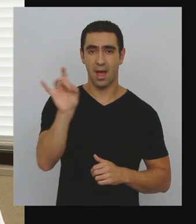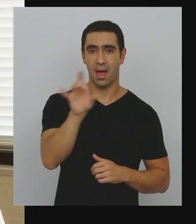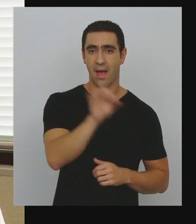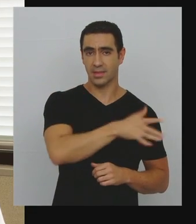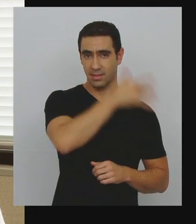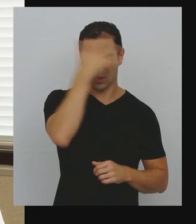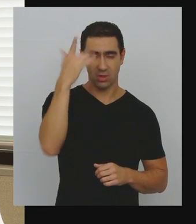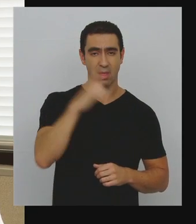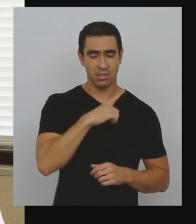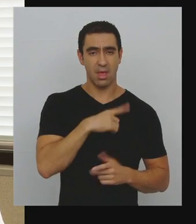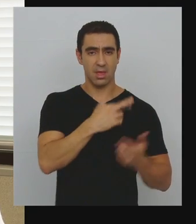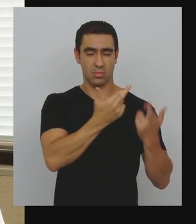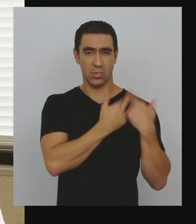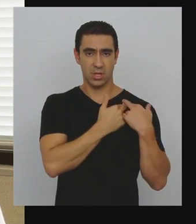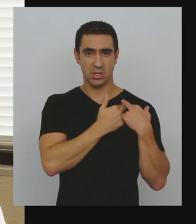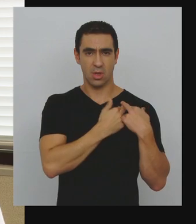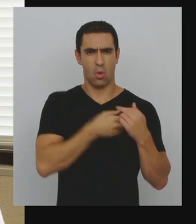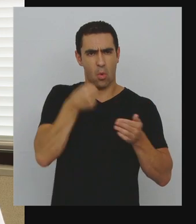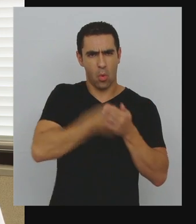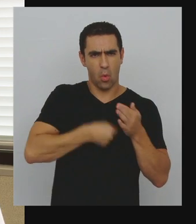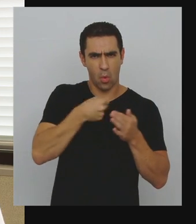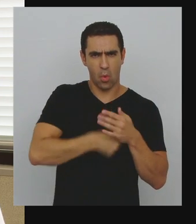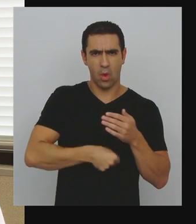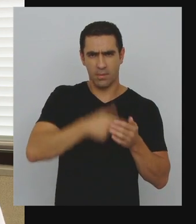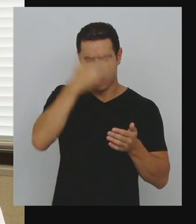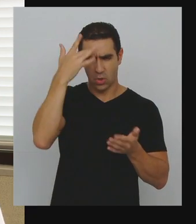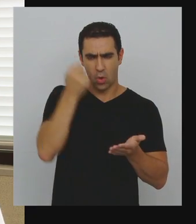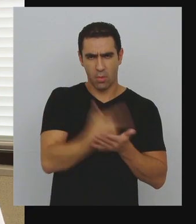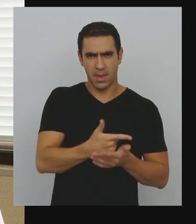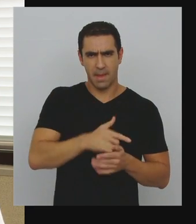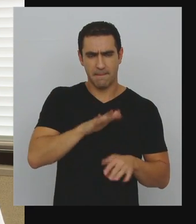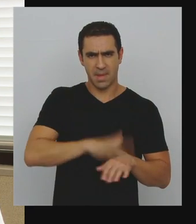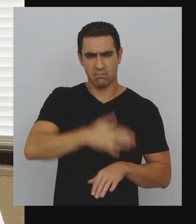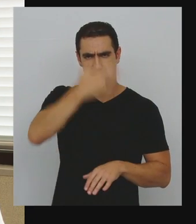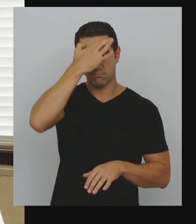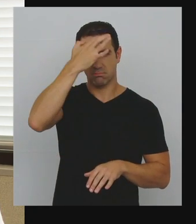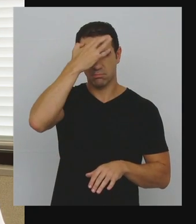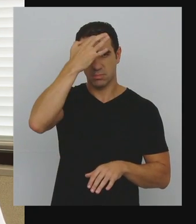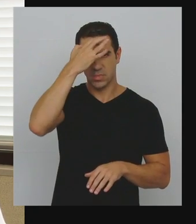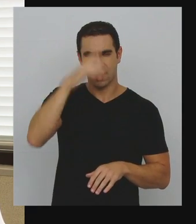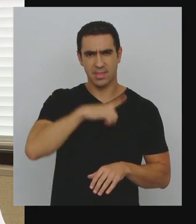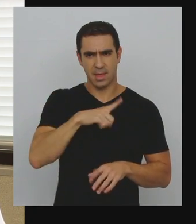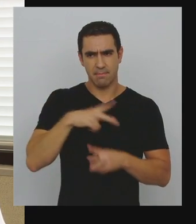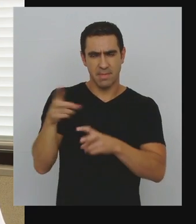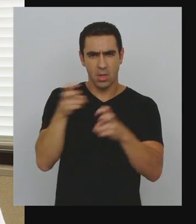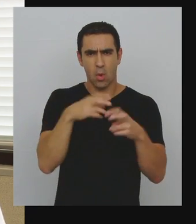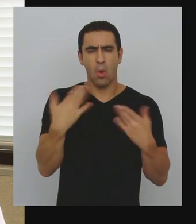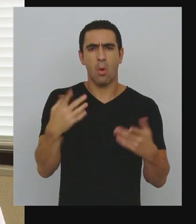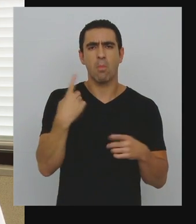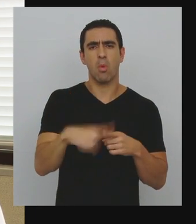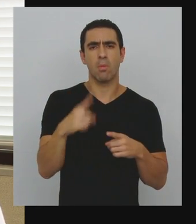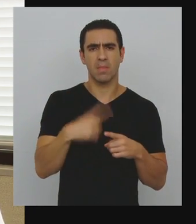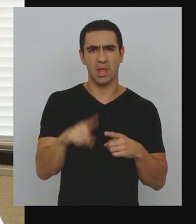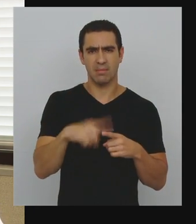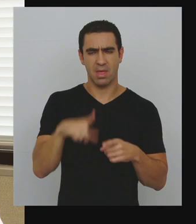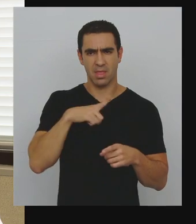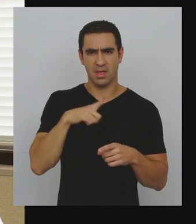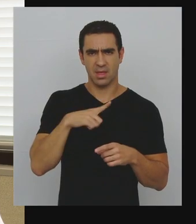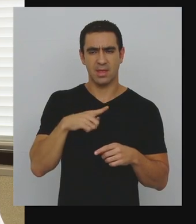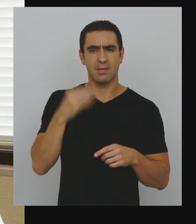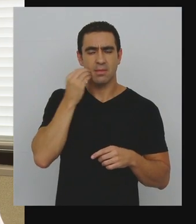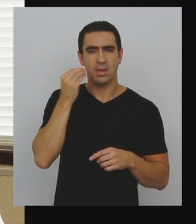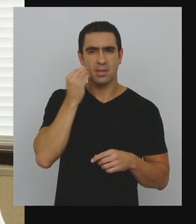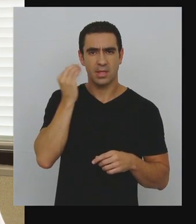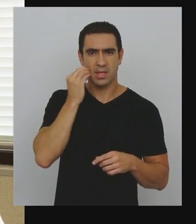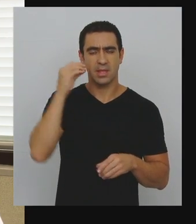Cada indivíduo tem o seu papel de estar cobrando, de ser um consumidor mais consciente, de estar identificando quais são os problemas que estão ali no seu